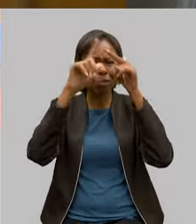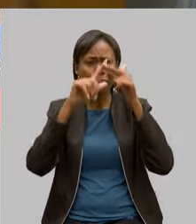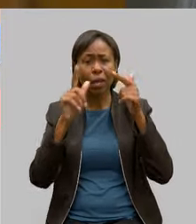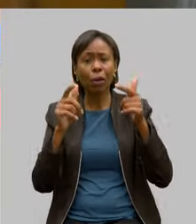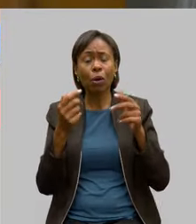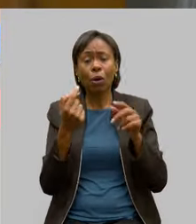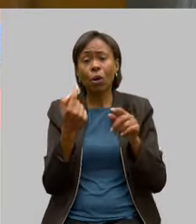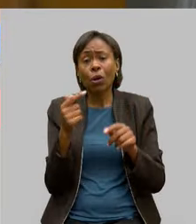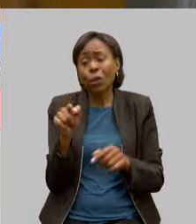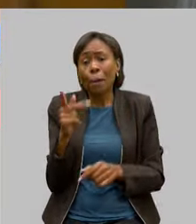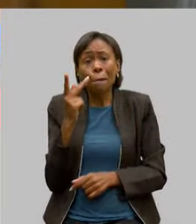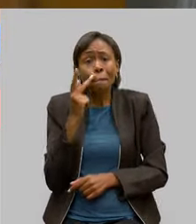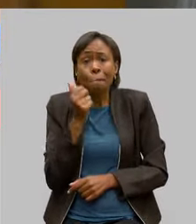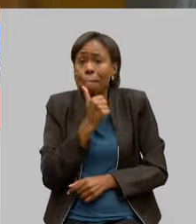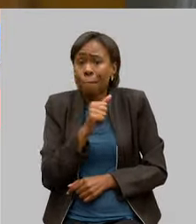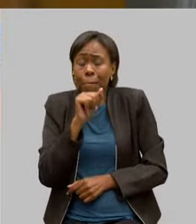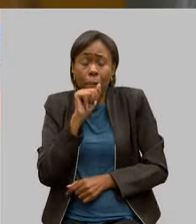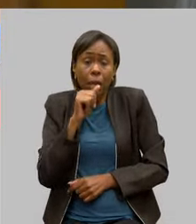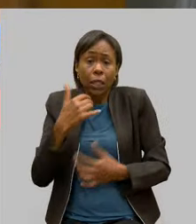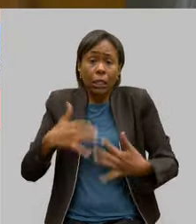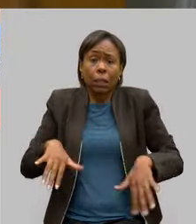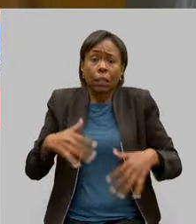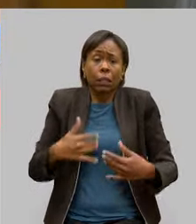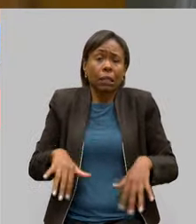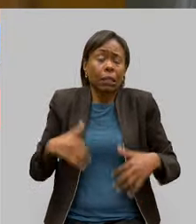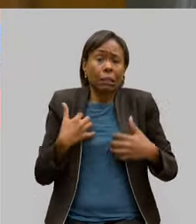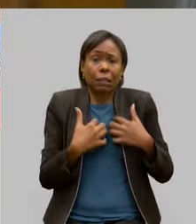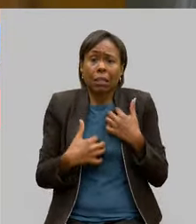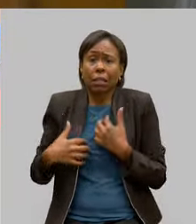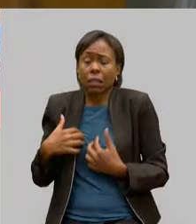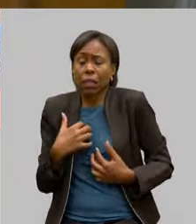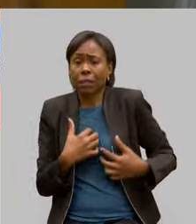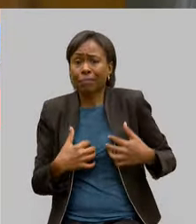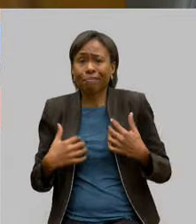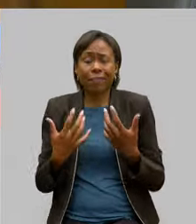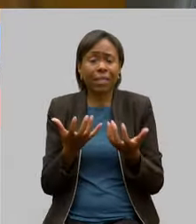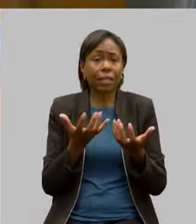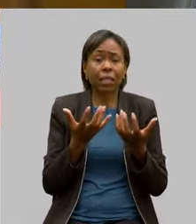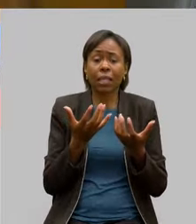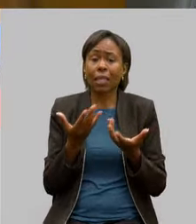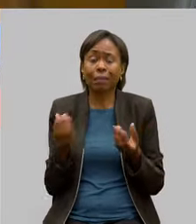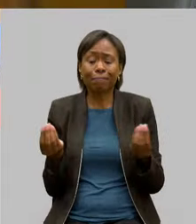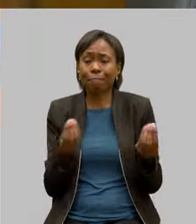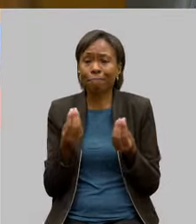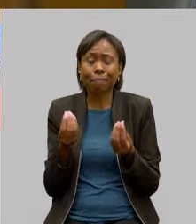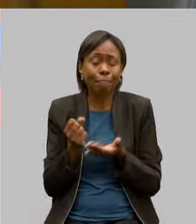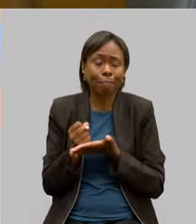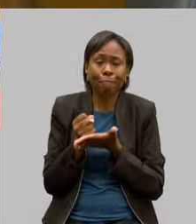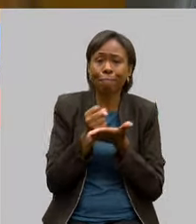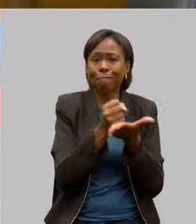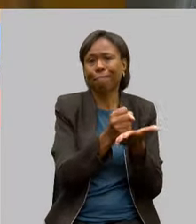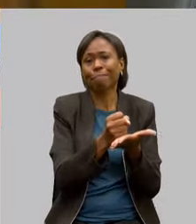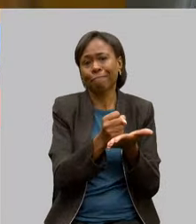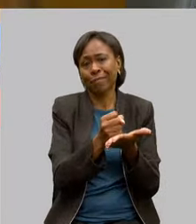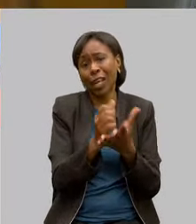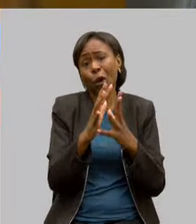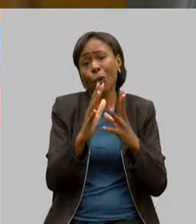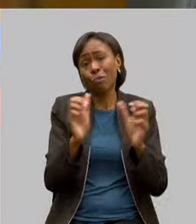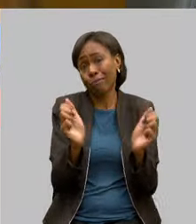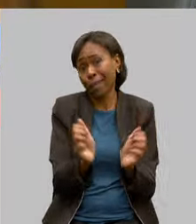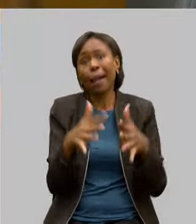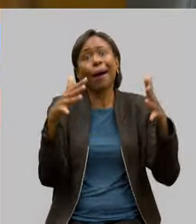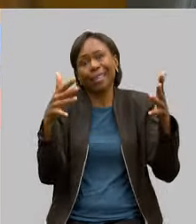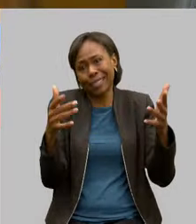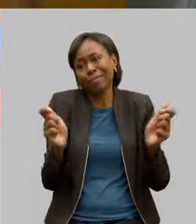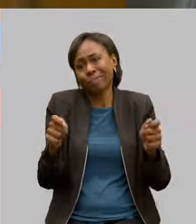em completamente desespero para ter acesso àquilo que para eles seria um milagre na vida do seus